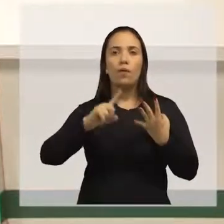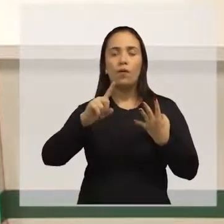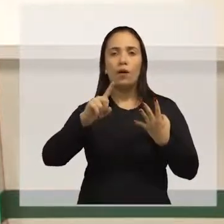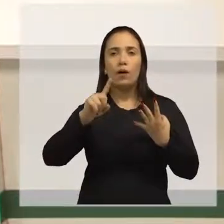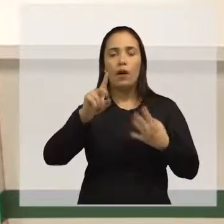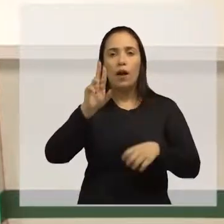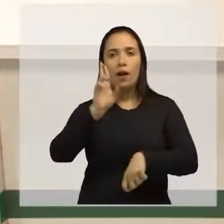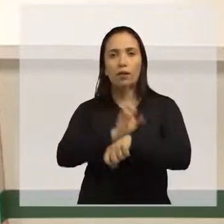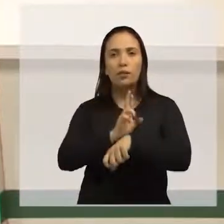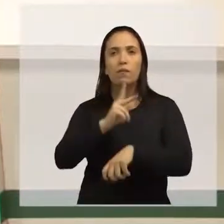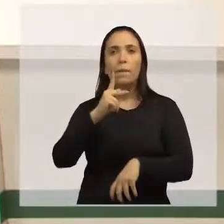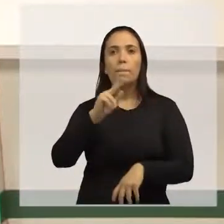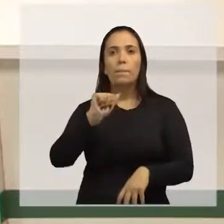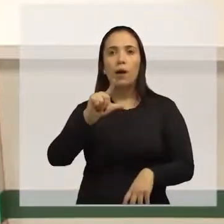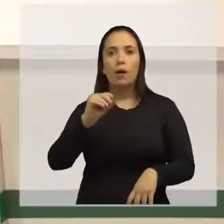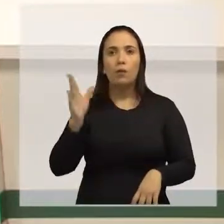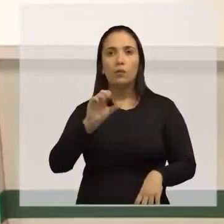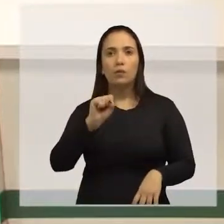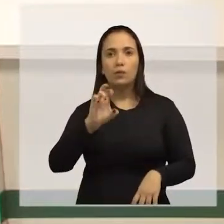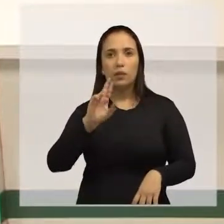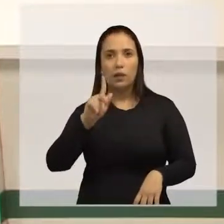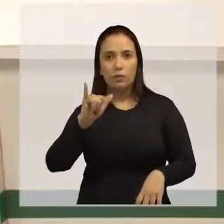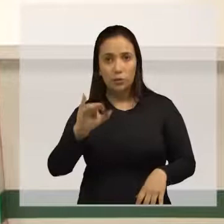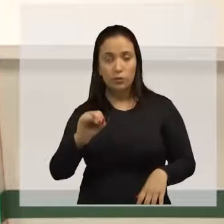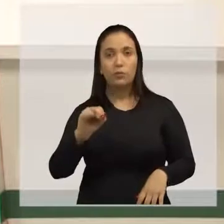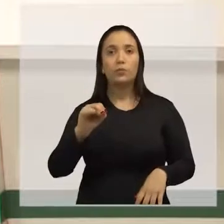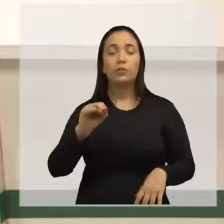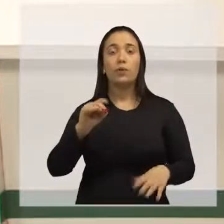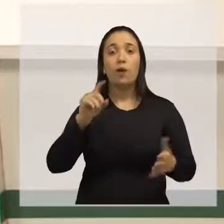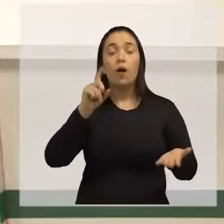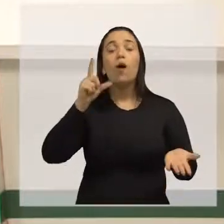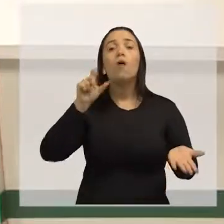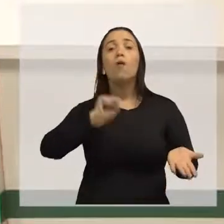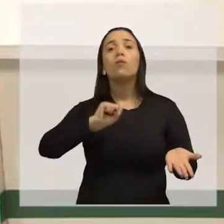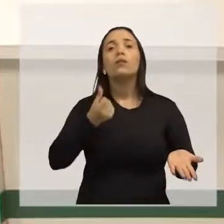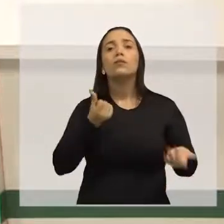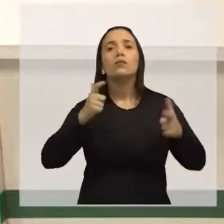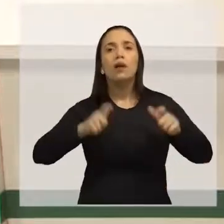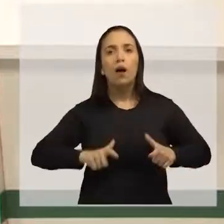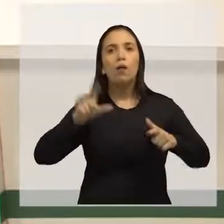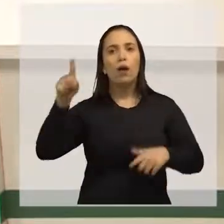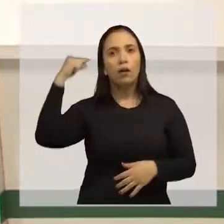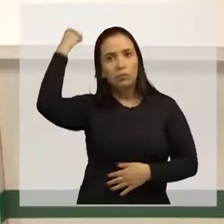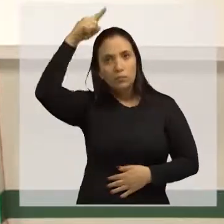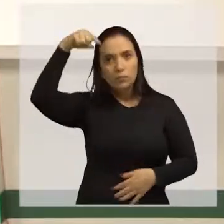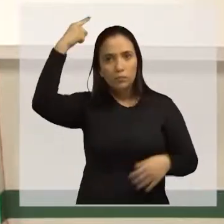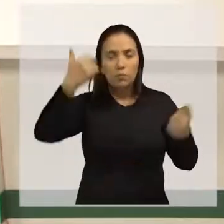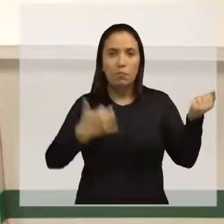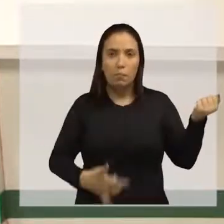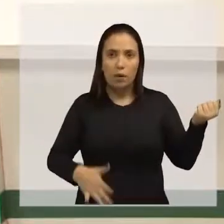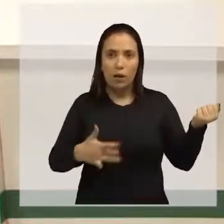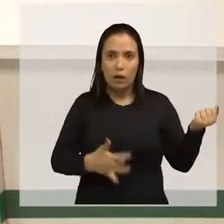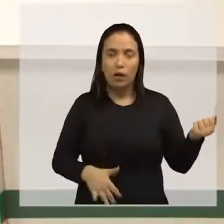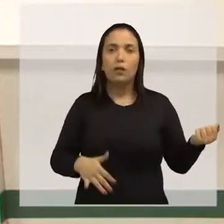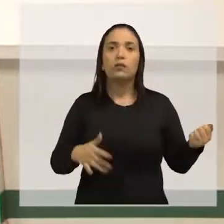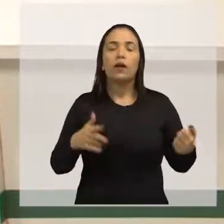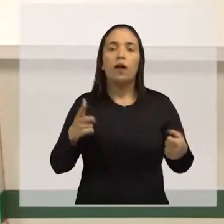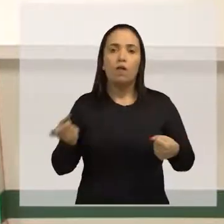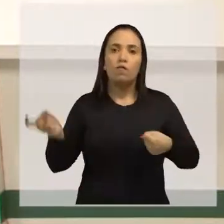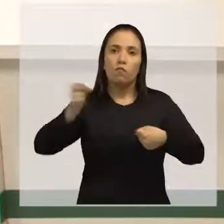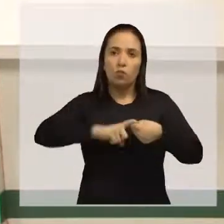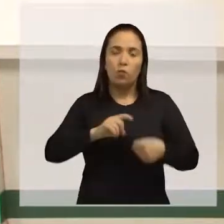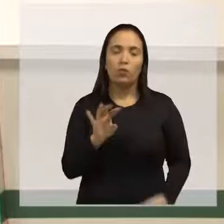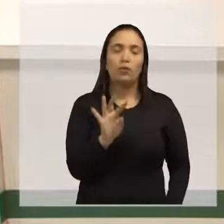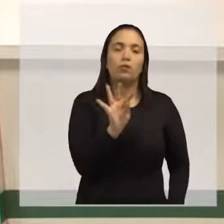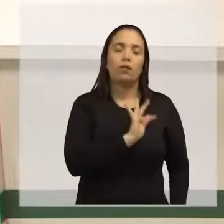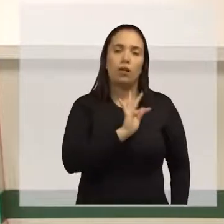Paulo Sérgio. Tá certo. Em 82. Em 86 foi aonde, Luiz? No México, já de novo o Tele voltou. É a segunda Copa